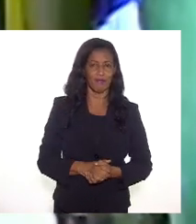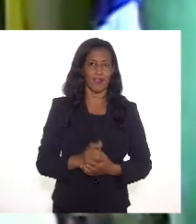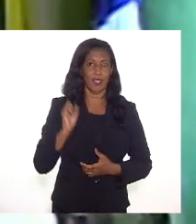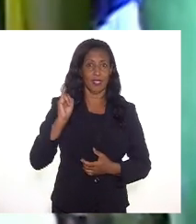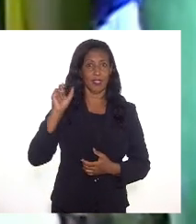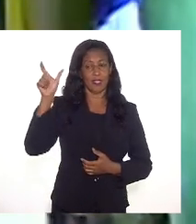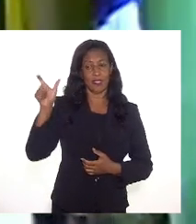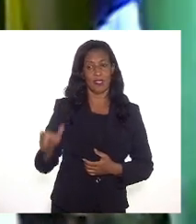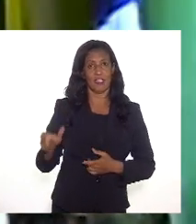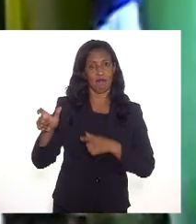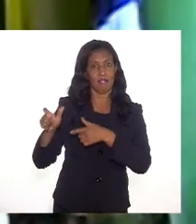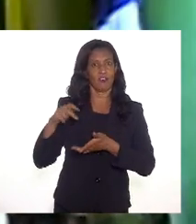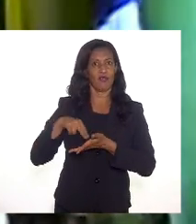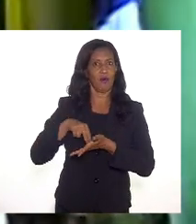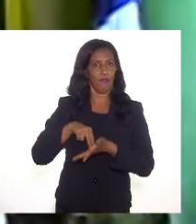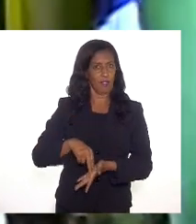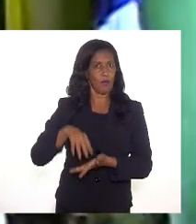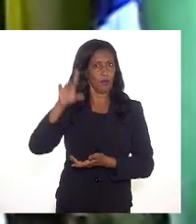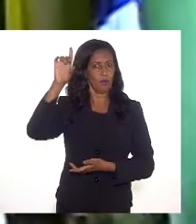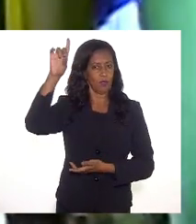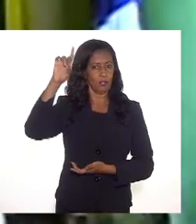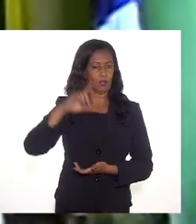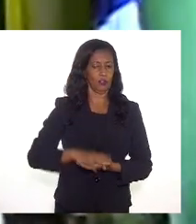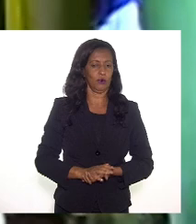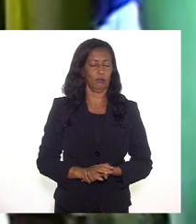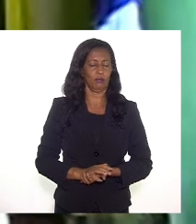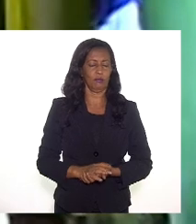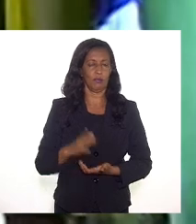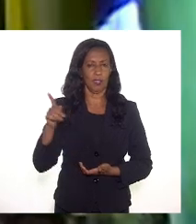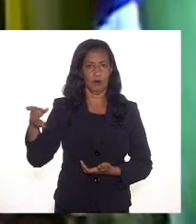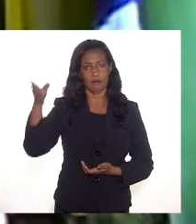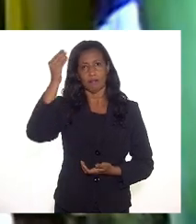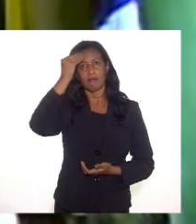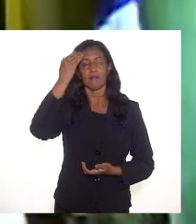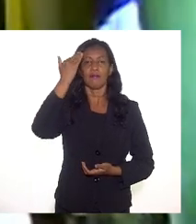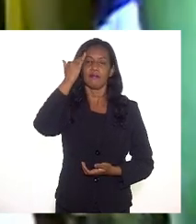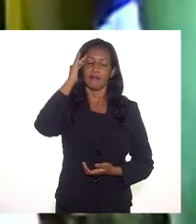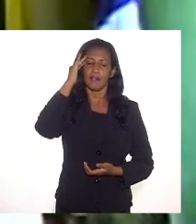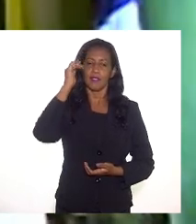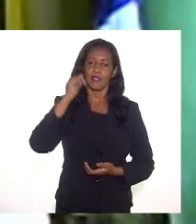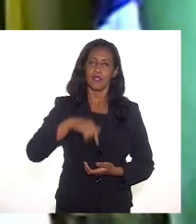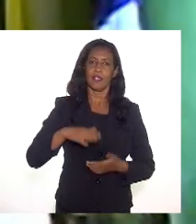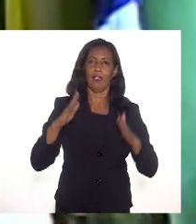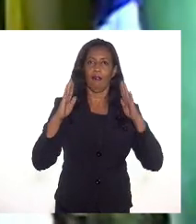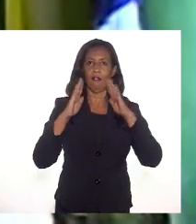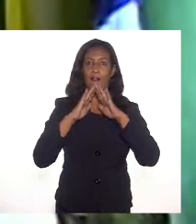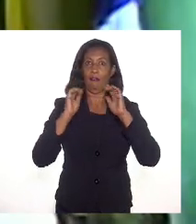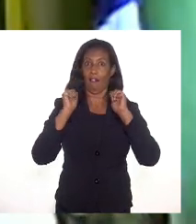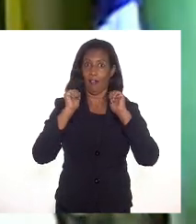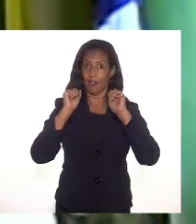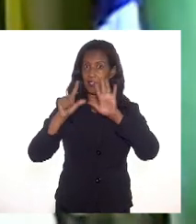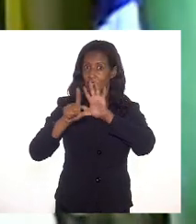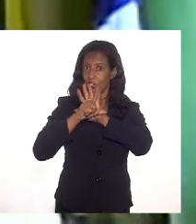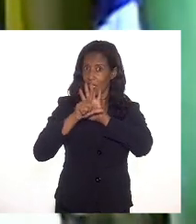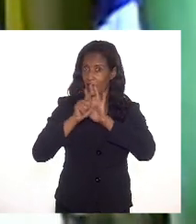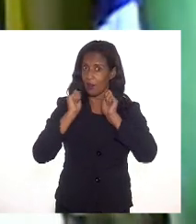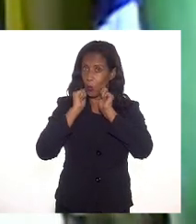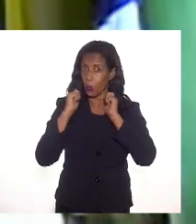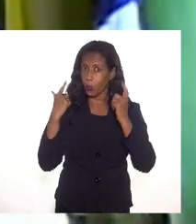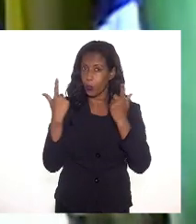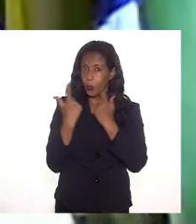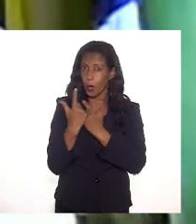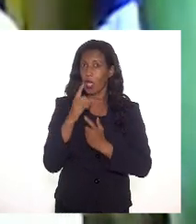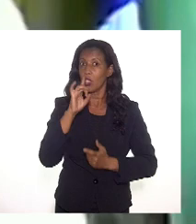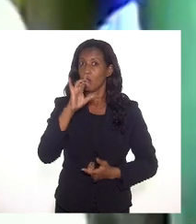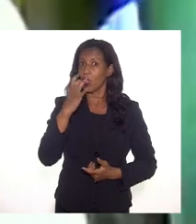firme com Deus, ele vai entender que esta casa de leis só quer o